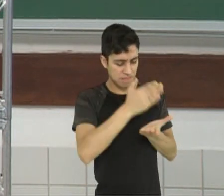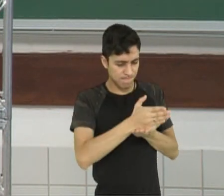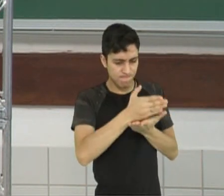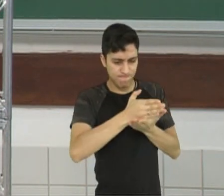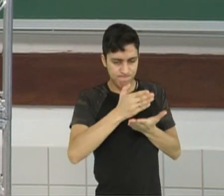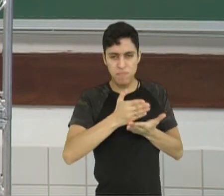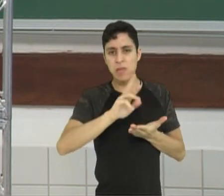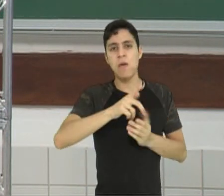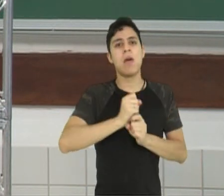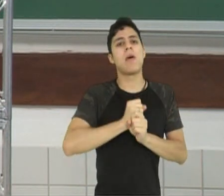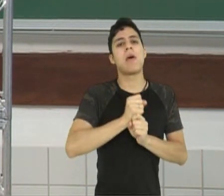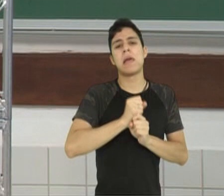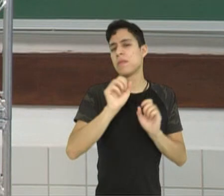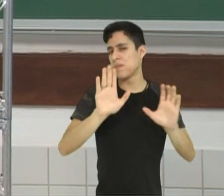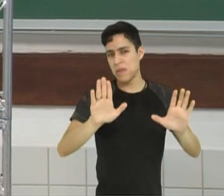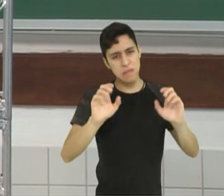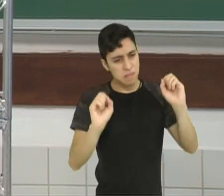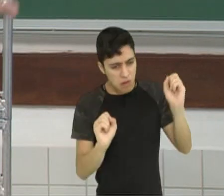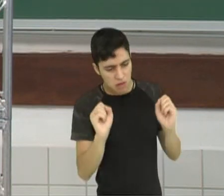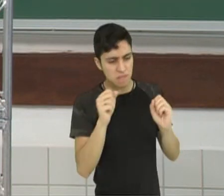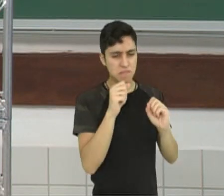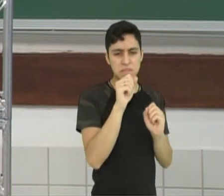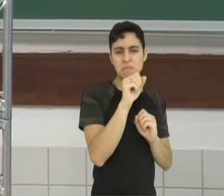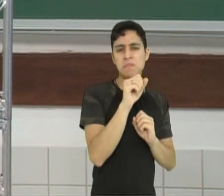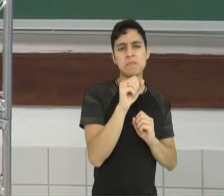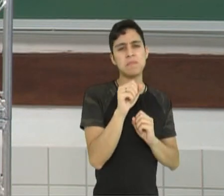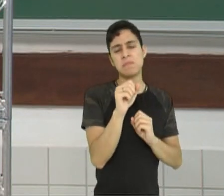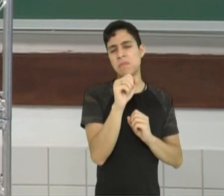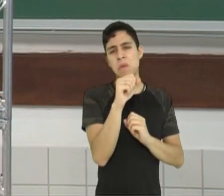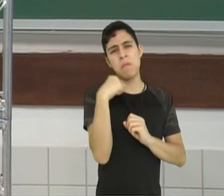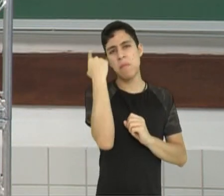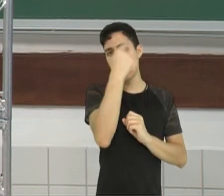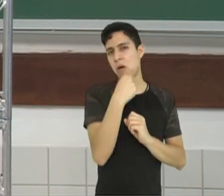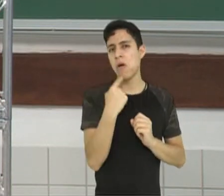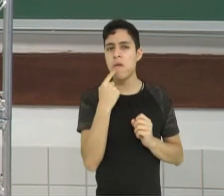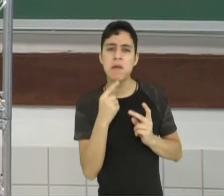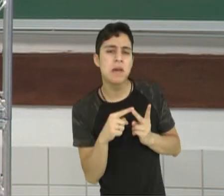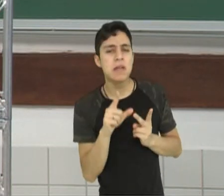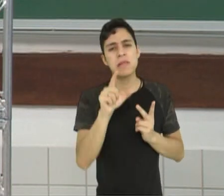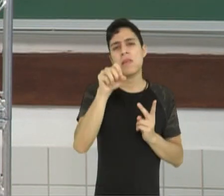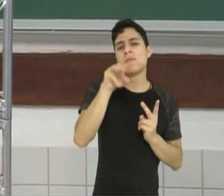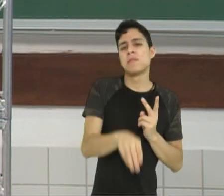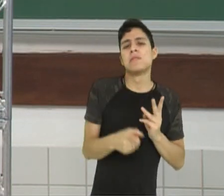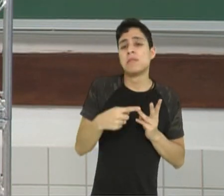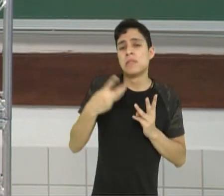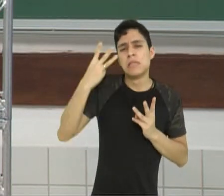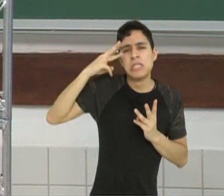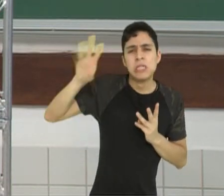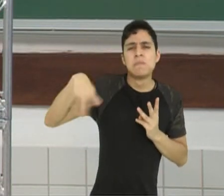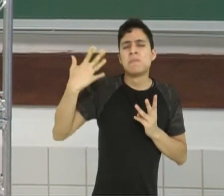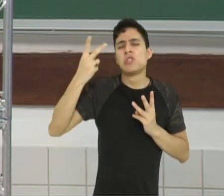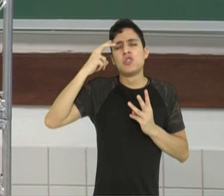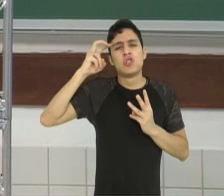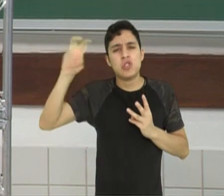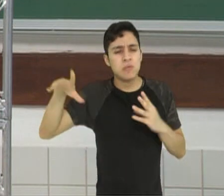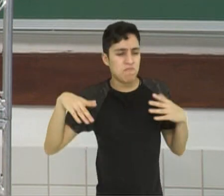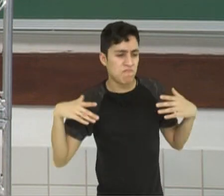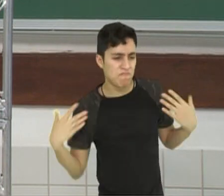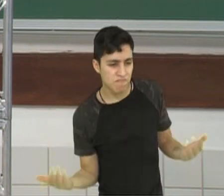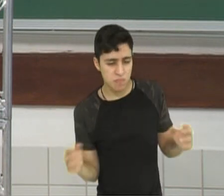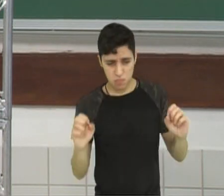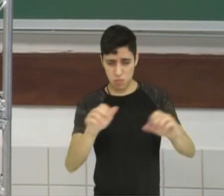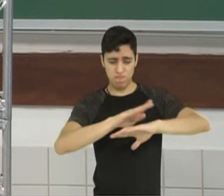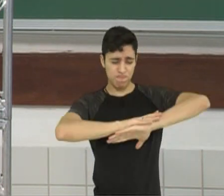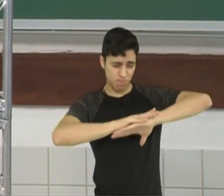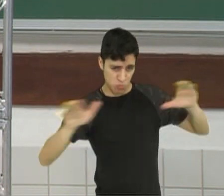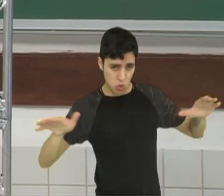por anos, ela pode acontecer por 10 minutos, 1 hora, 2 horas, 3 dias, 5 dias e pode acabar, ou